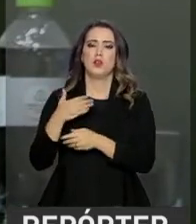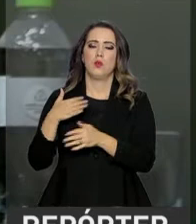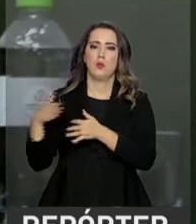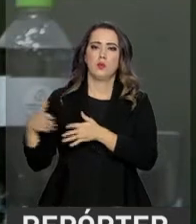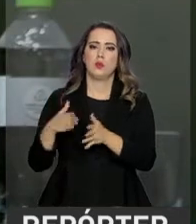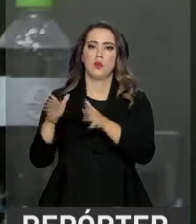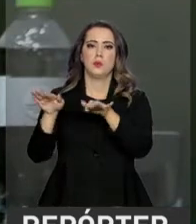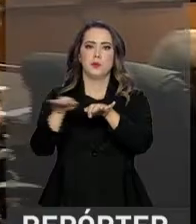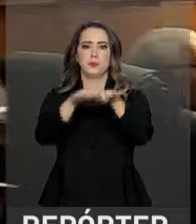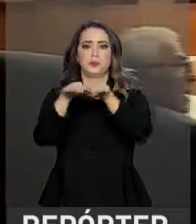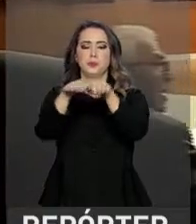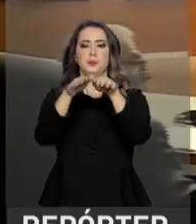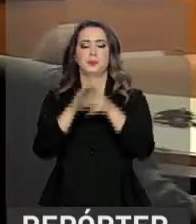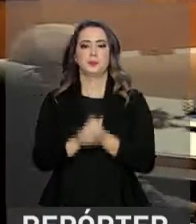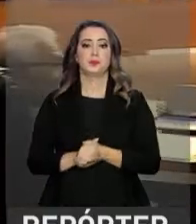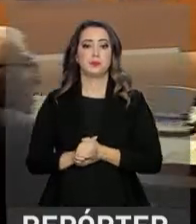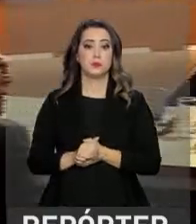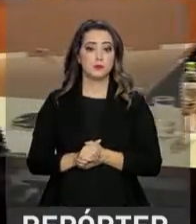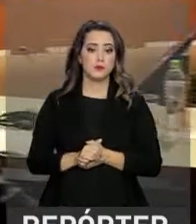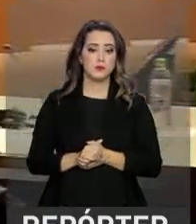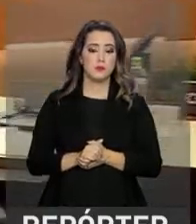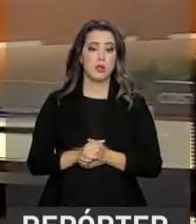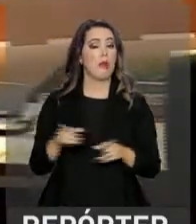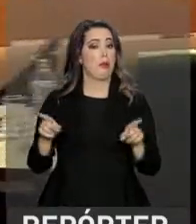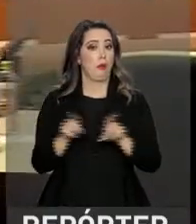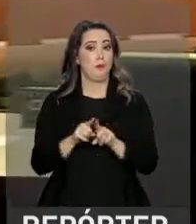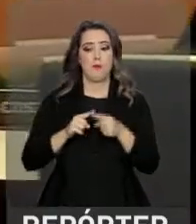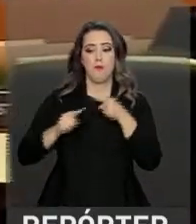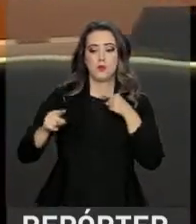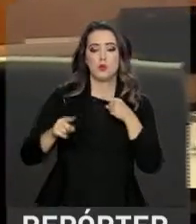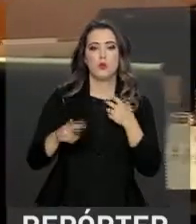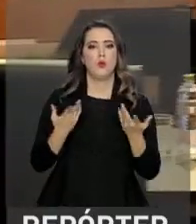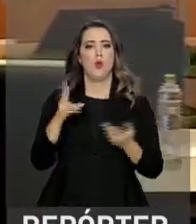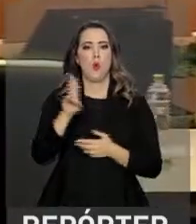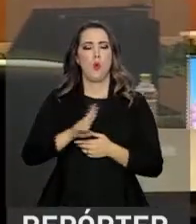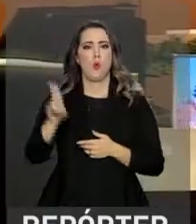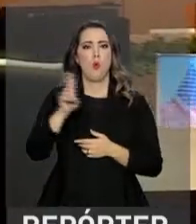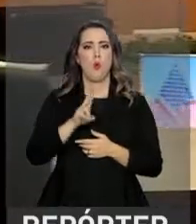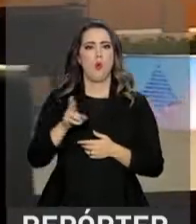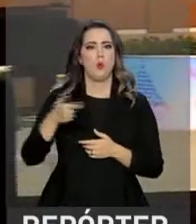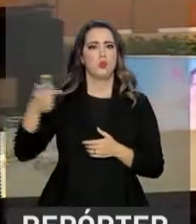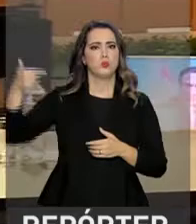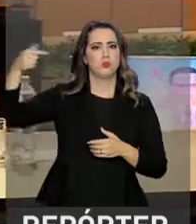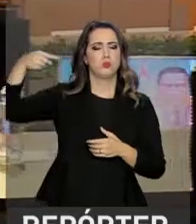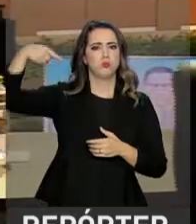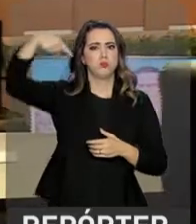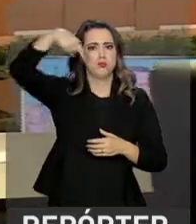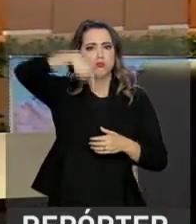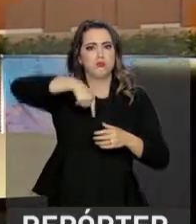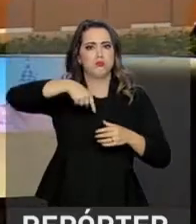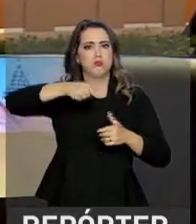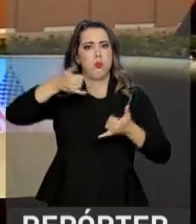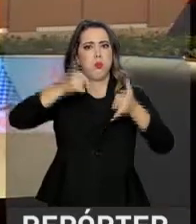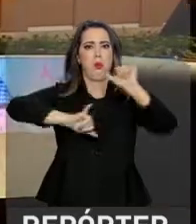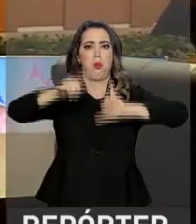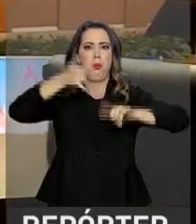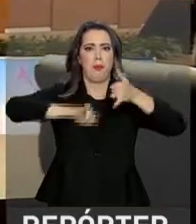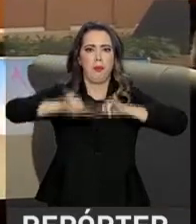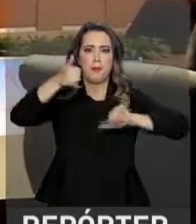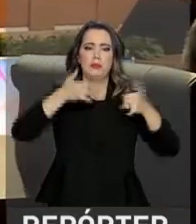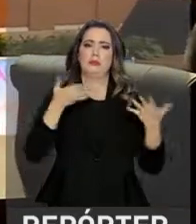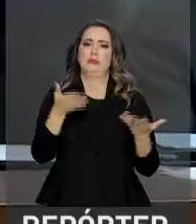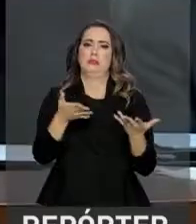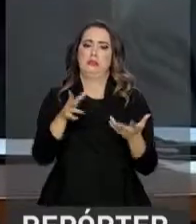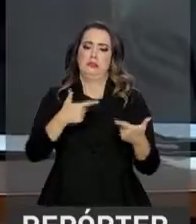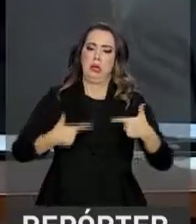da democracia foi ainda condenado na cúpula o suposto uso de armas químicas pelo governo sírio na guerra civil do